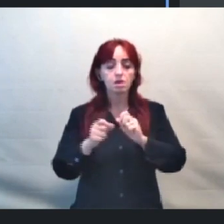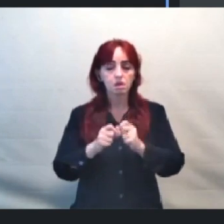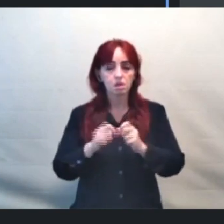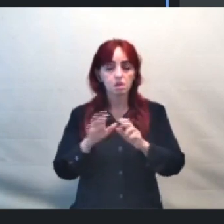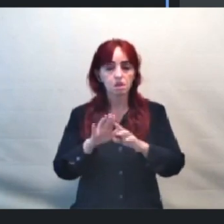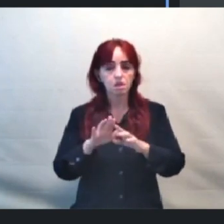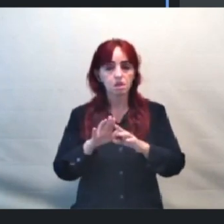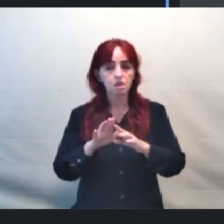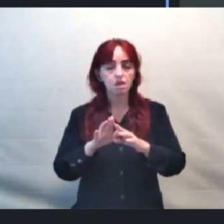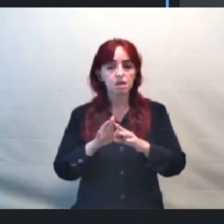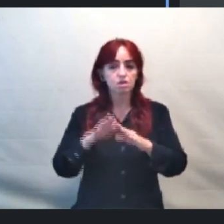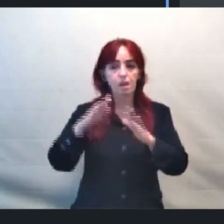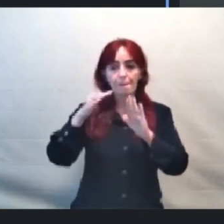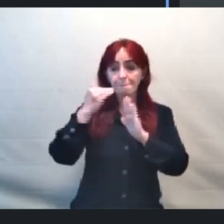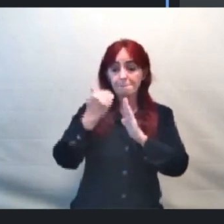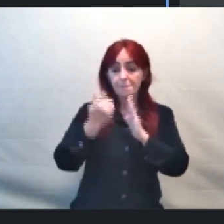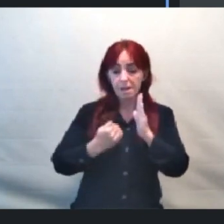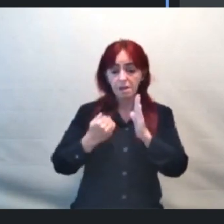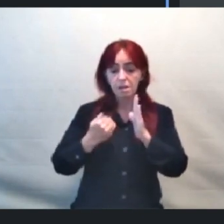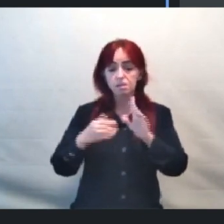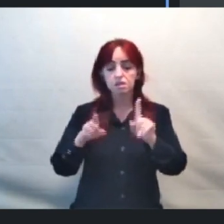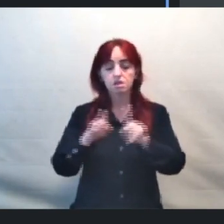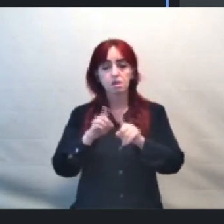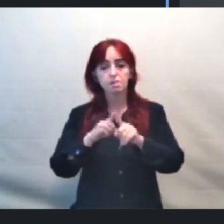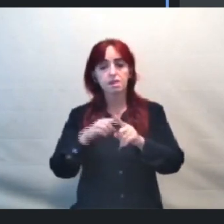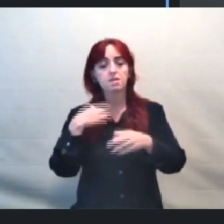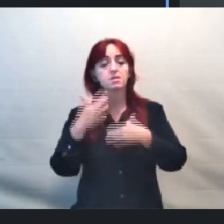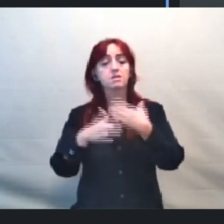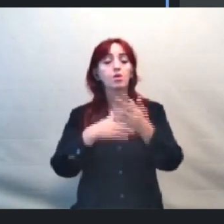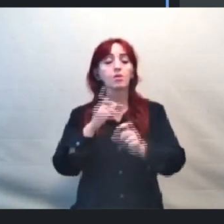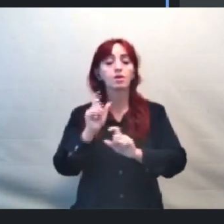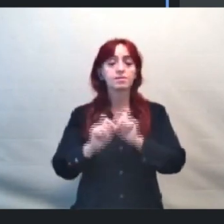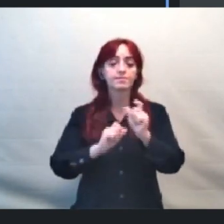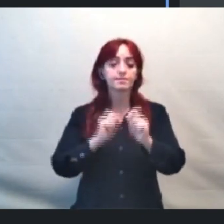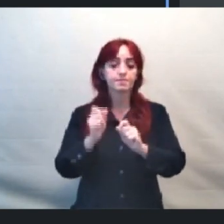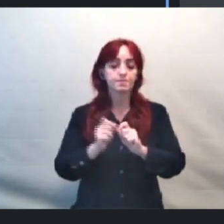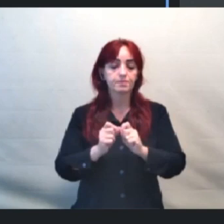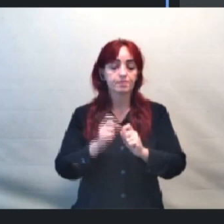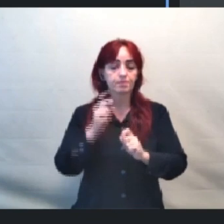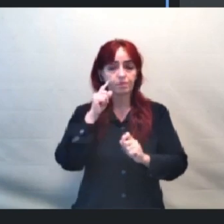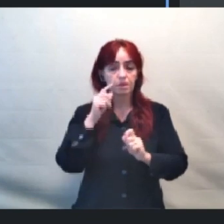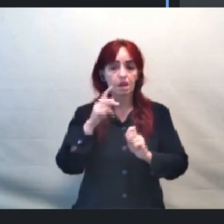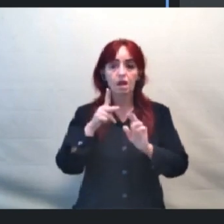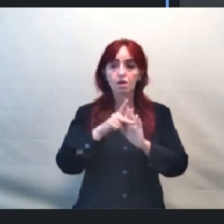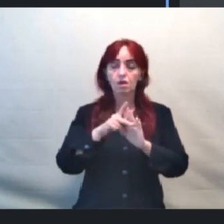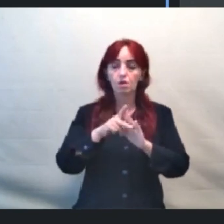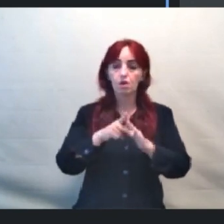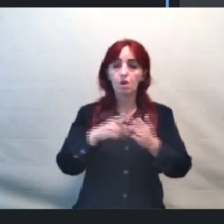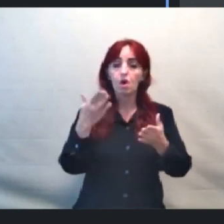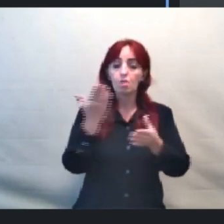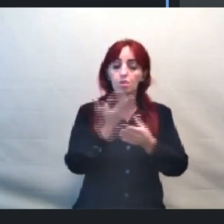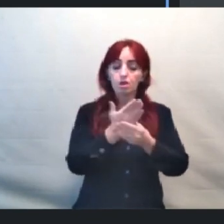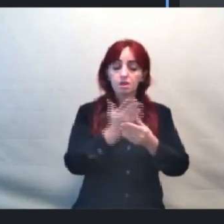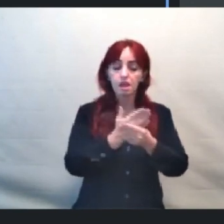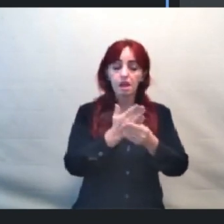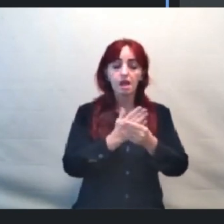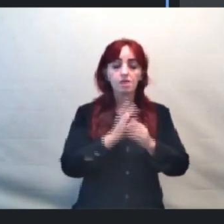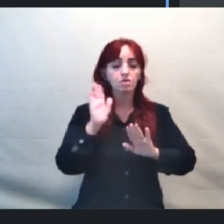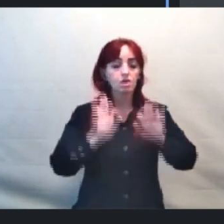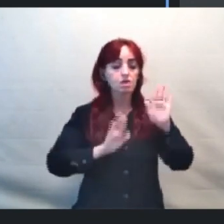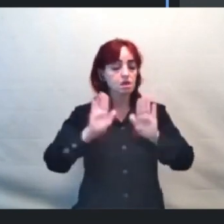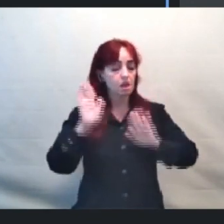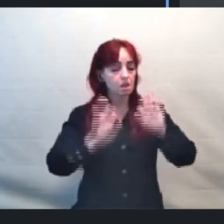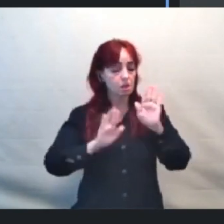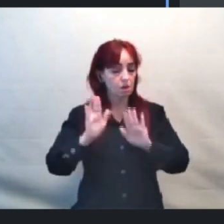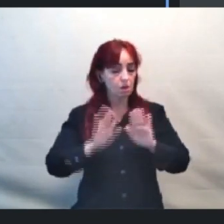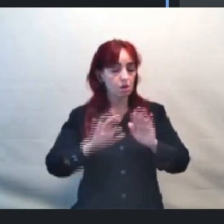complexidade internamente, em sequência a gente estarta o processo licitatório para que a gente consiga termos